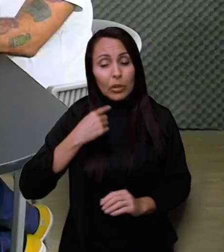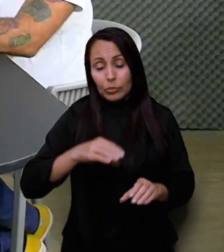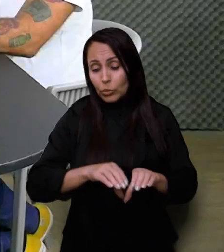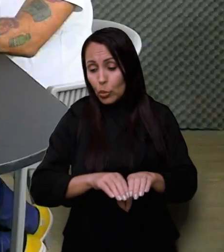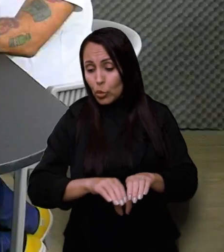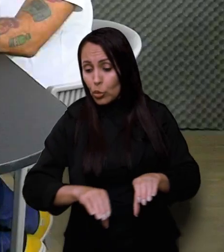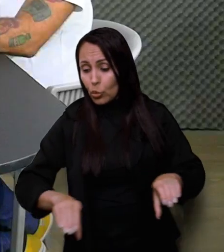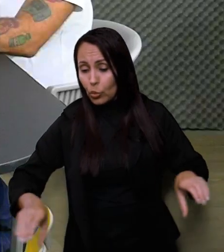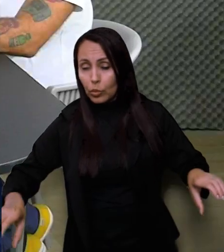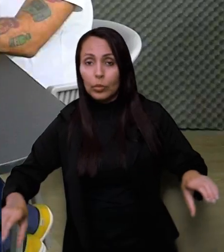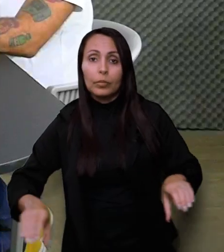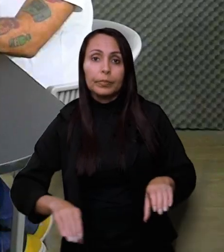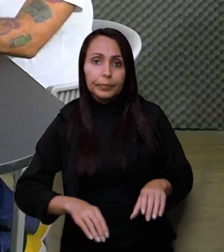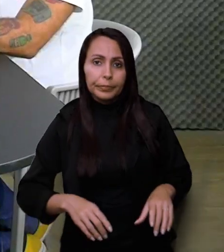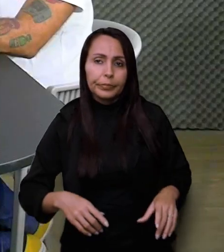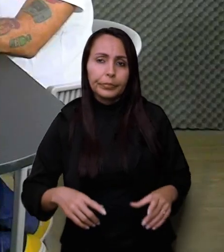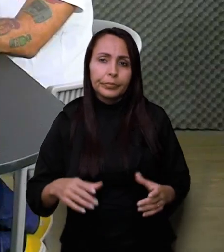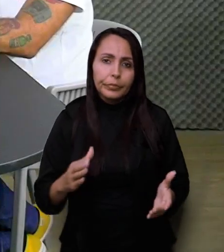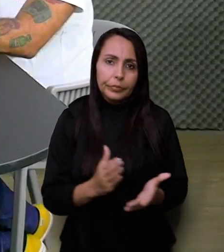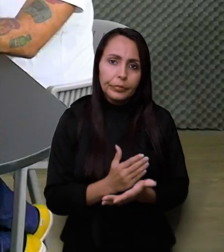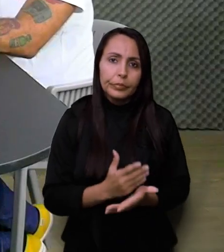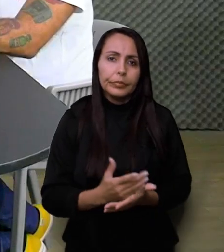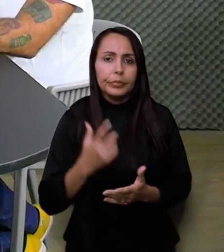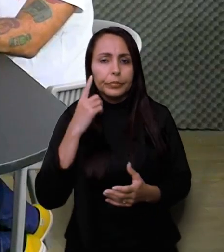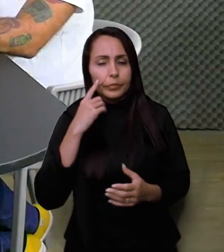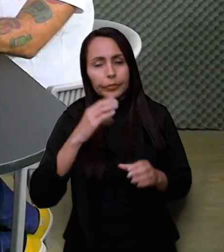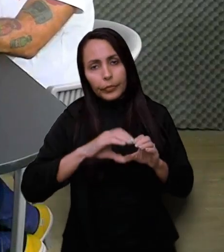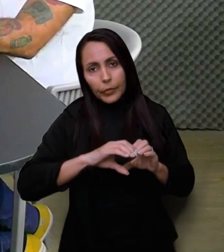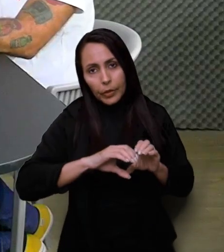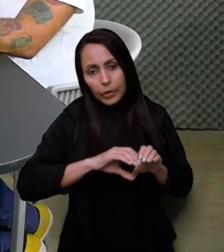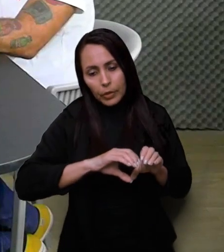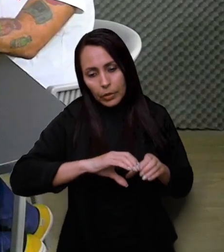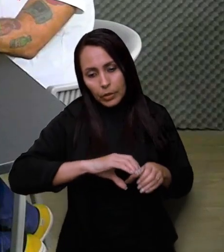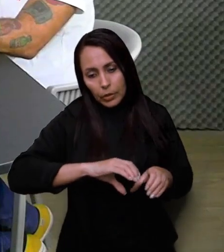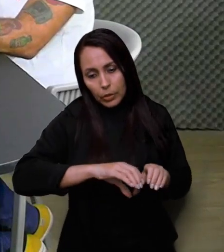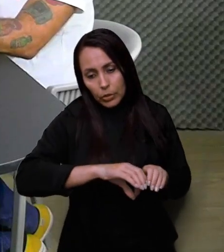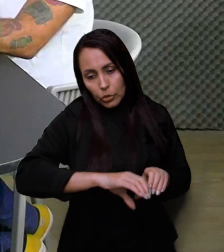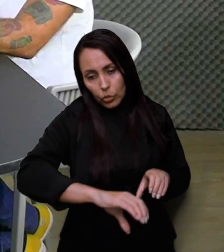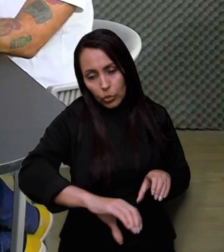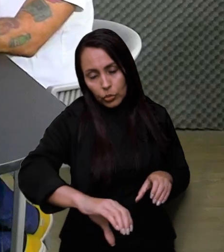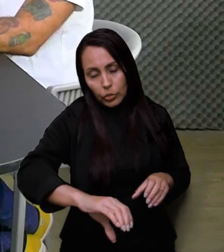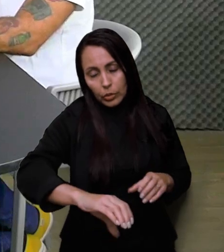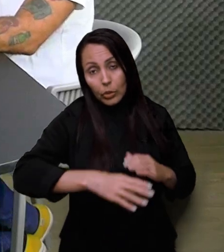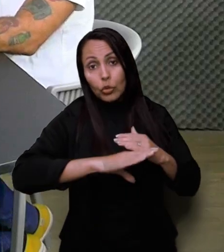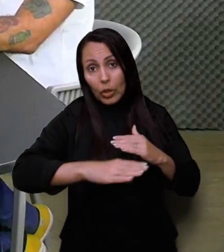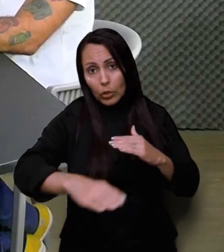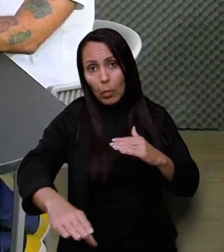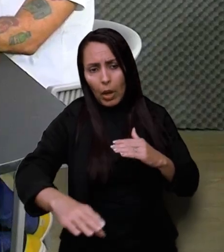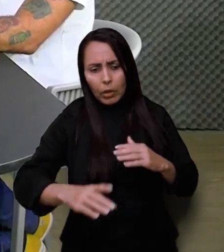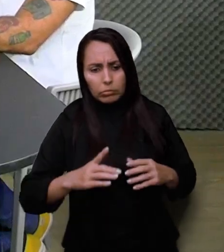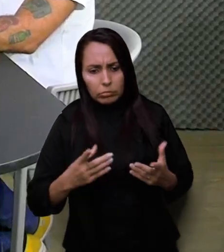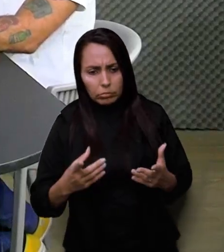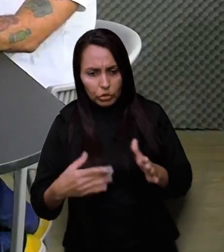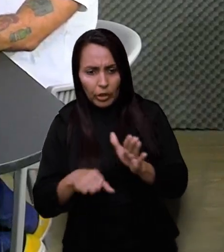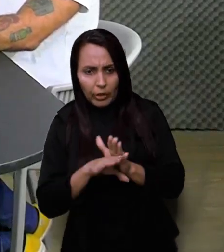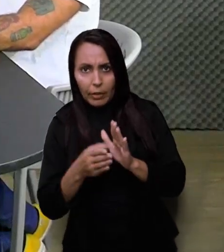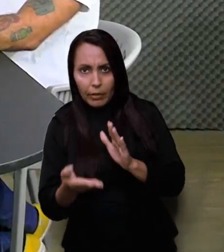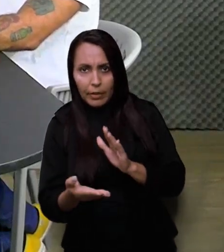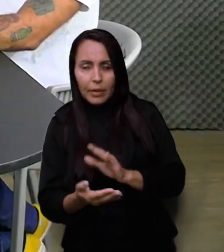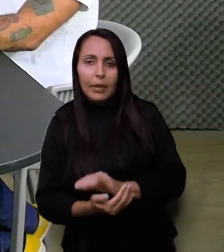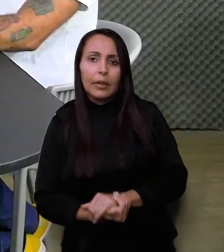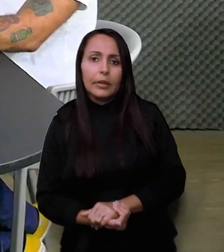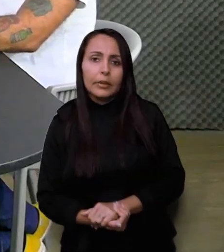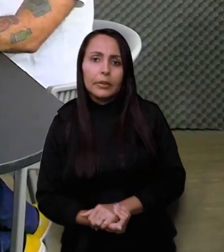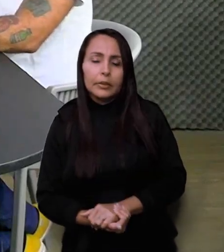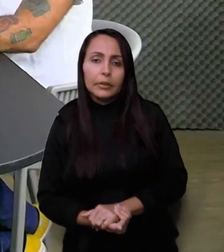mas isso de alguma forma chega no mar, o que está nos prédios ali de. Fica à vontade, fica à vontade. Pra você,